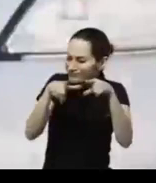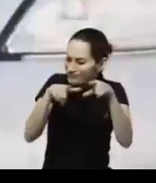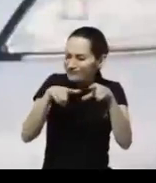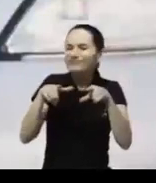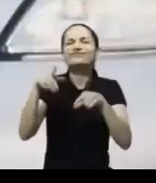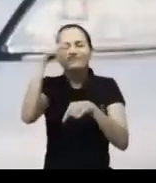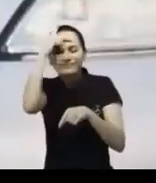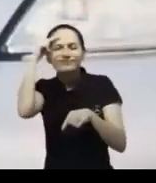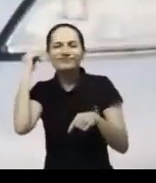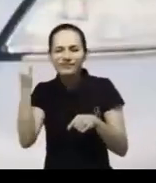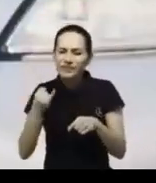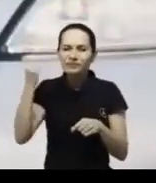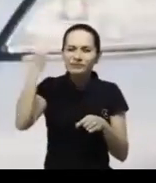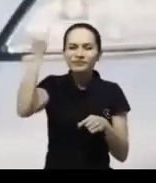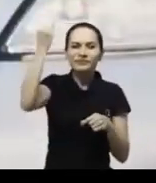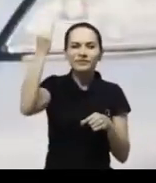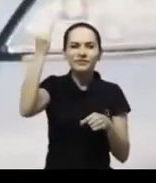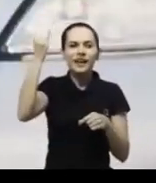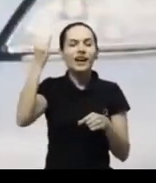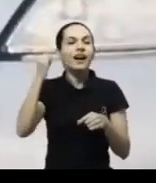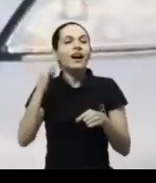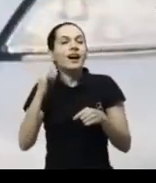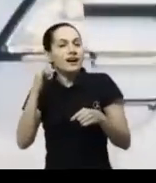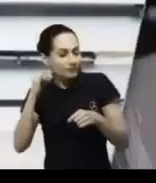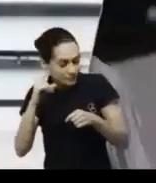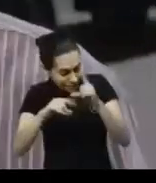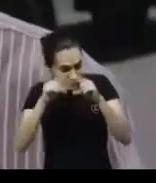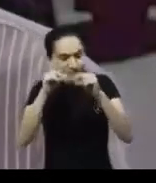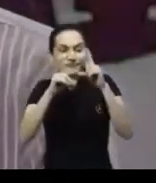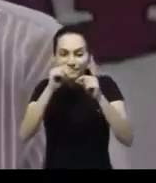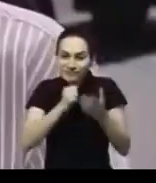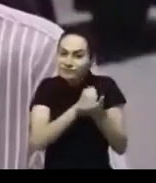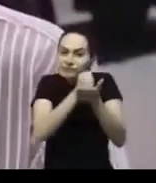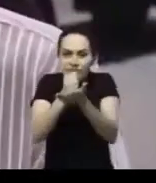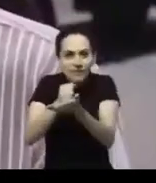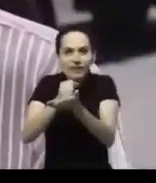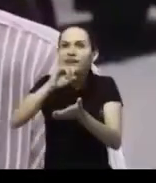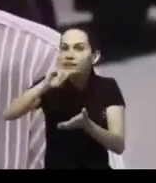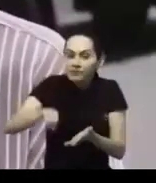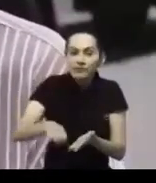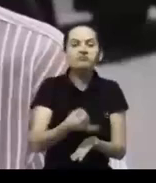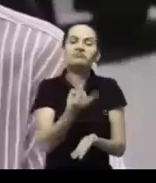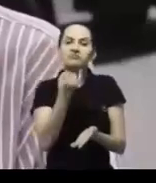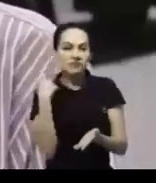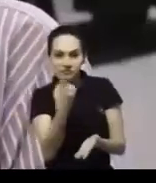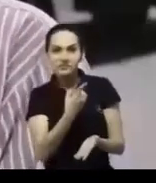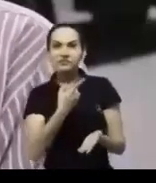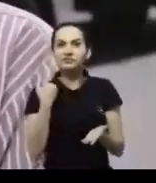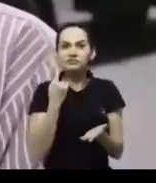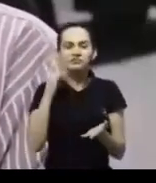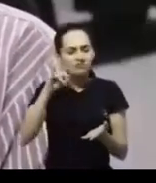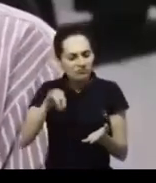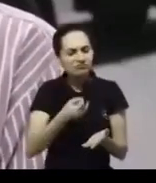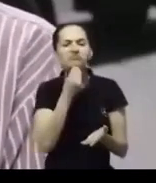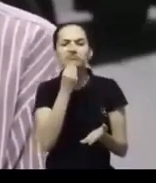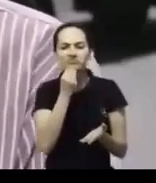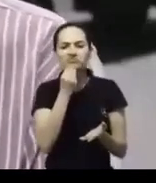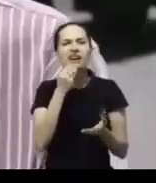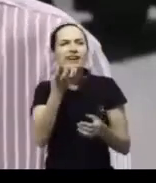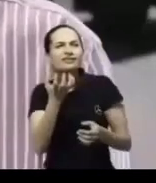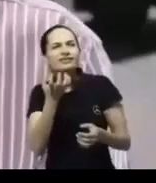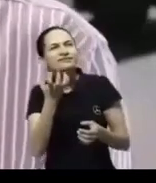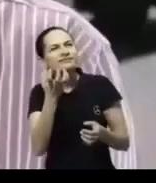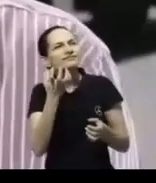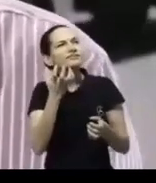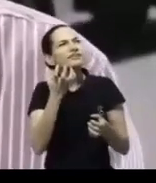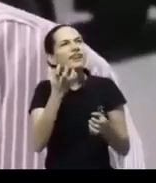Uma coisa que é muito importante, a Mercedes dá muita oportunidade para a gente. Então, eu tinha um desejo, eu tinha um objetivo de crescer.